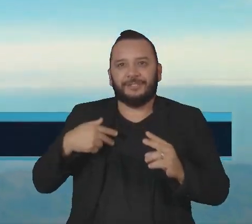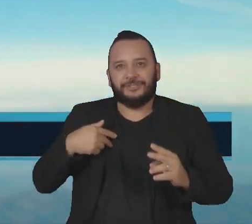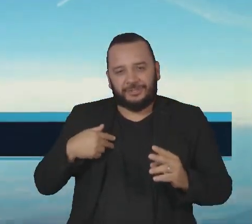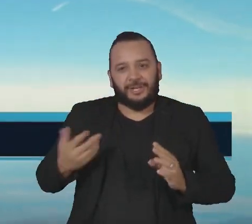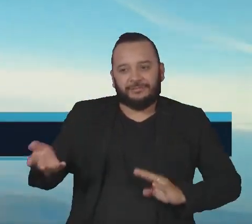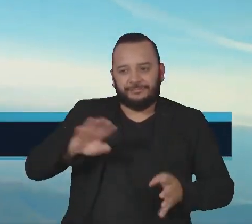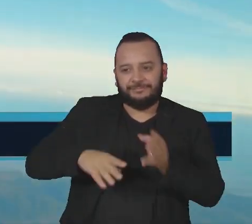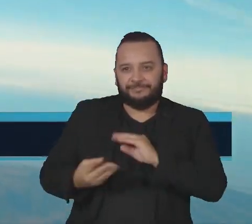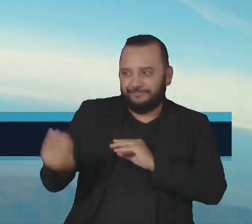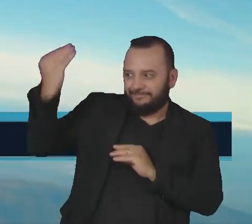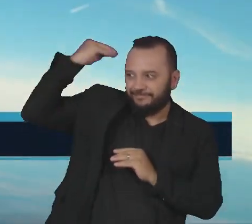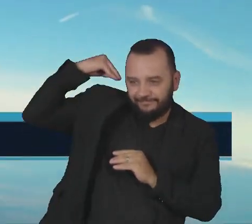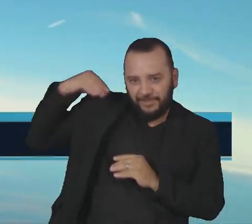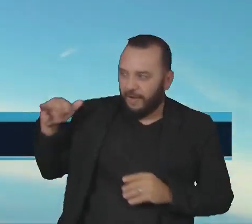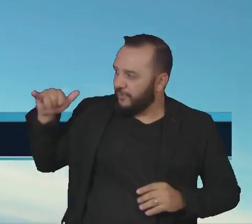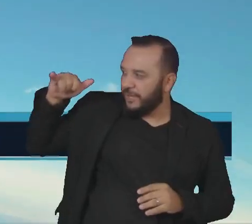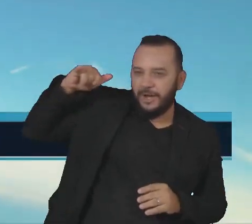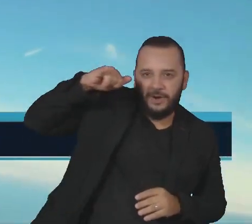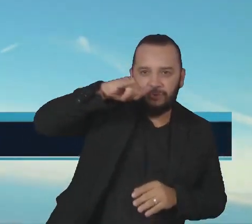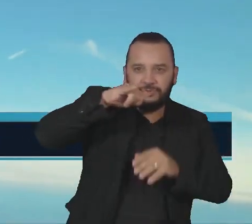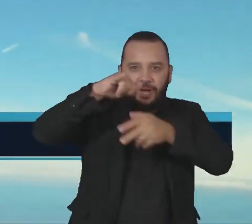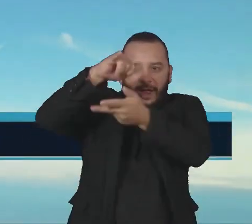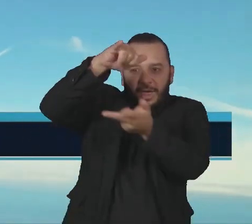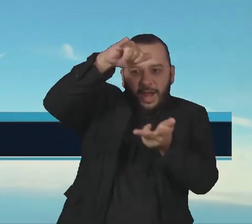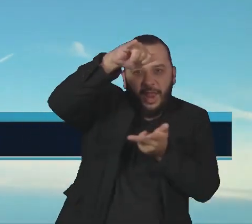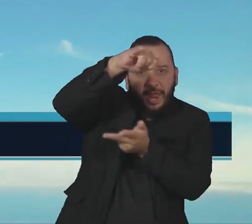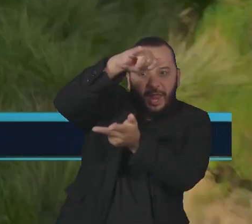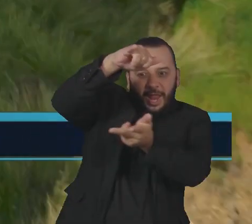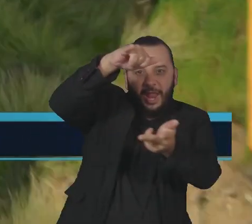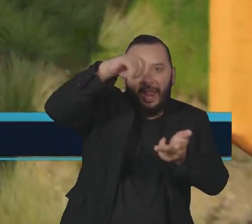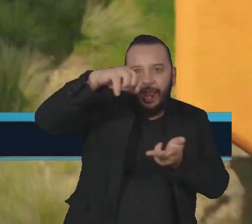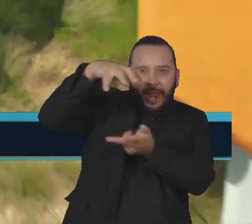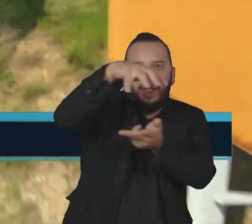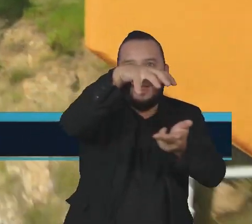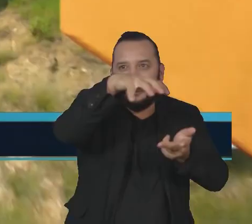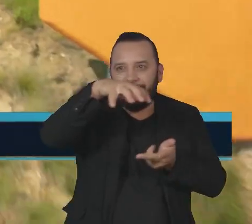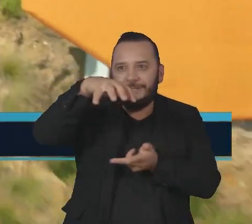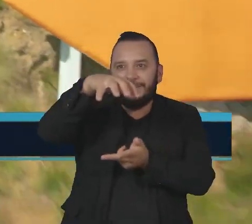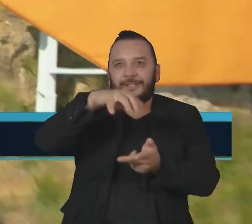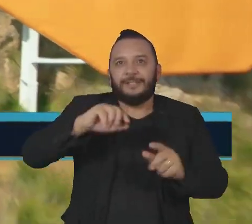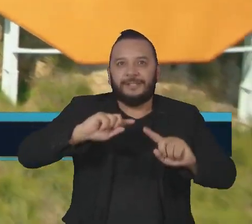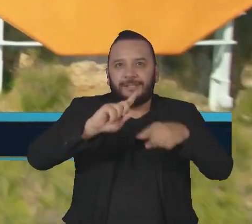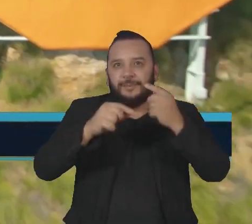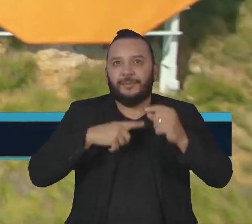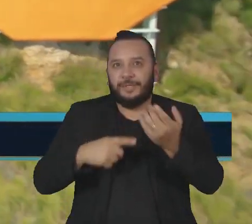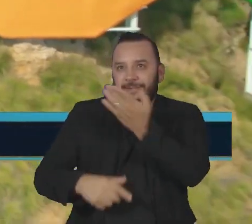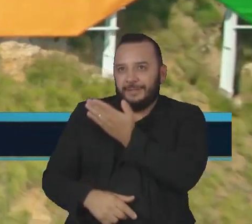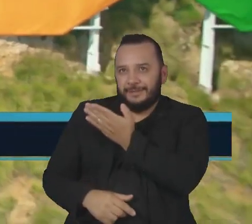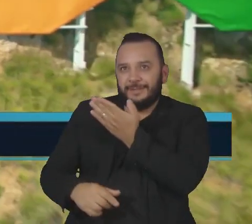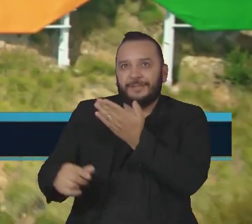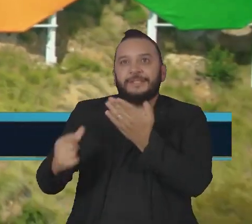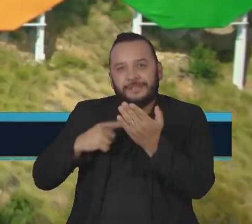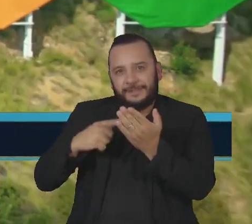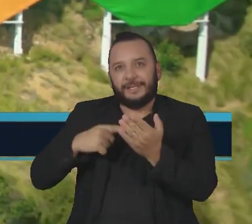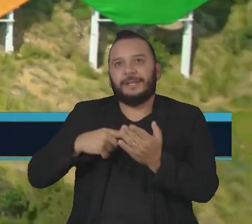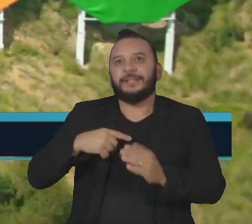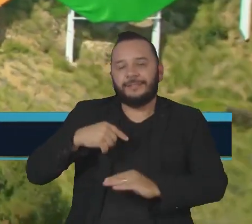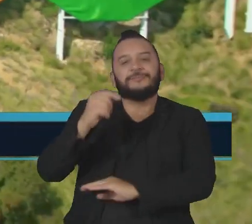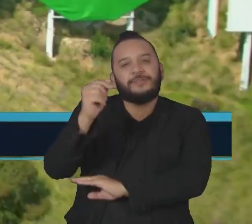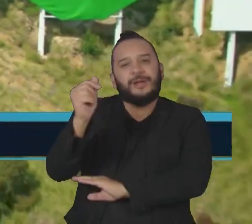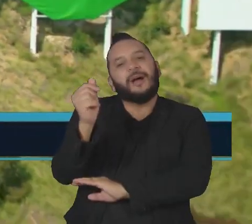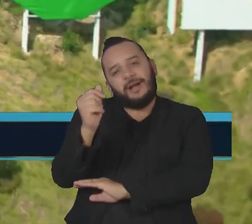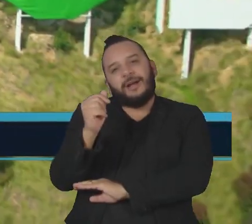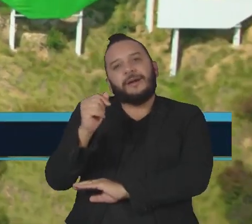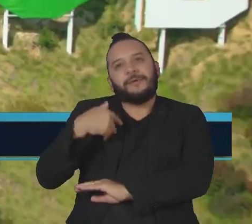cruzar o Atlântico de avião, ele entrou nos Estados Unidos de paraquedas. Depois colocou os arcos olímpicos no famoso letreiro de